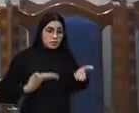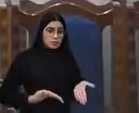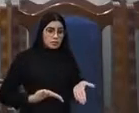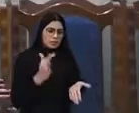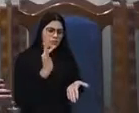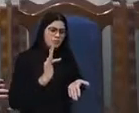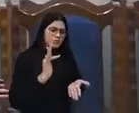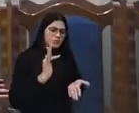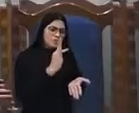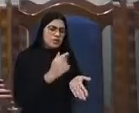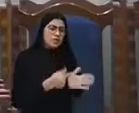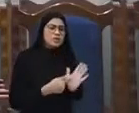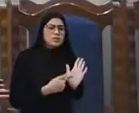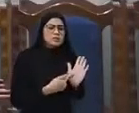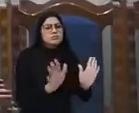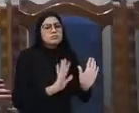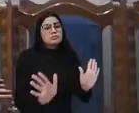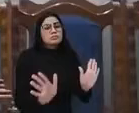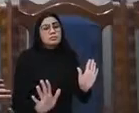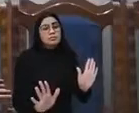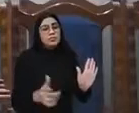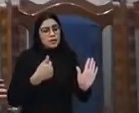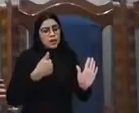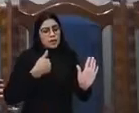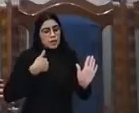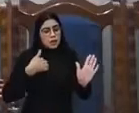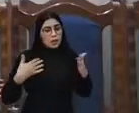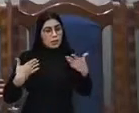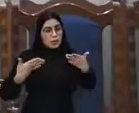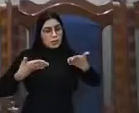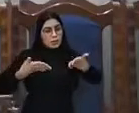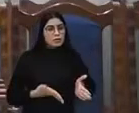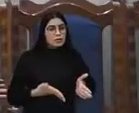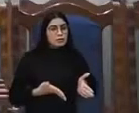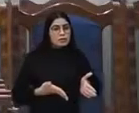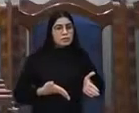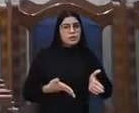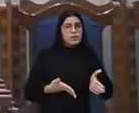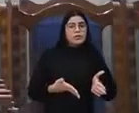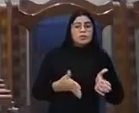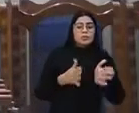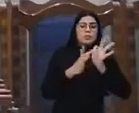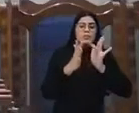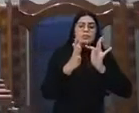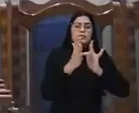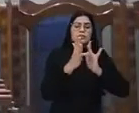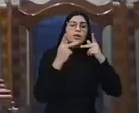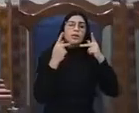filosofia para vocês. Eu estou aqui para pregar Jesus e o Jesus